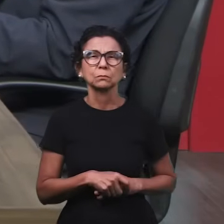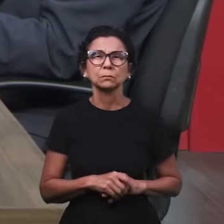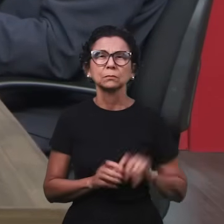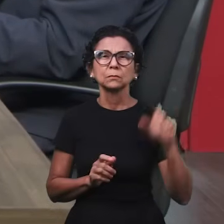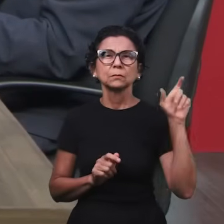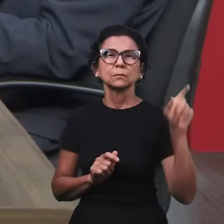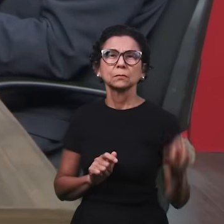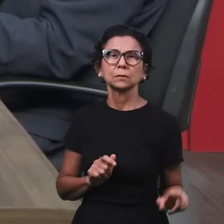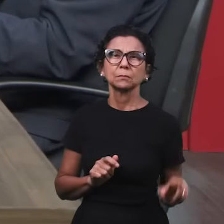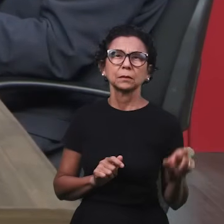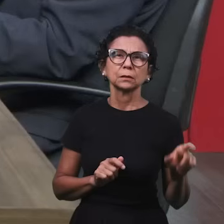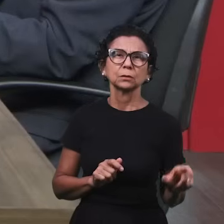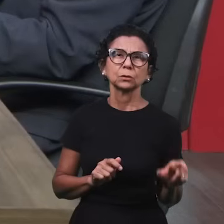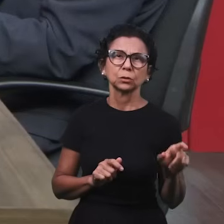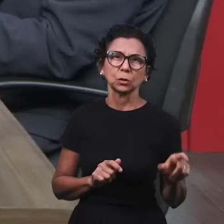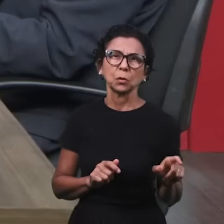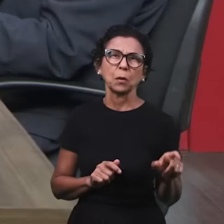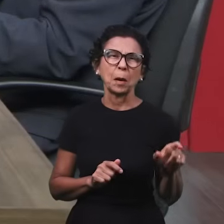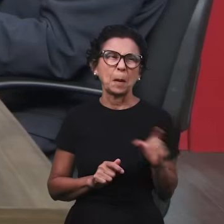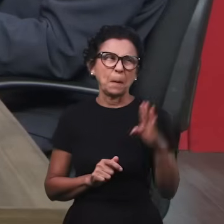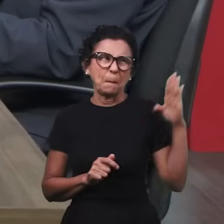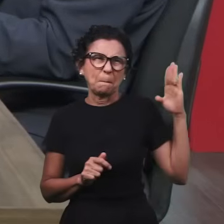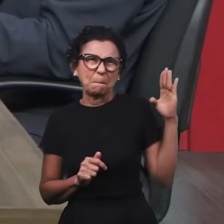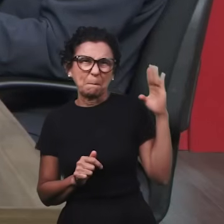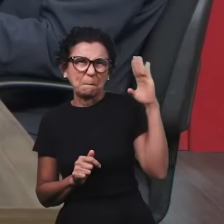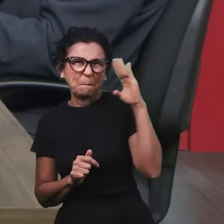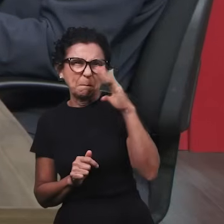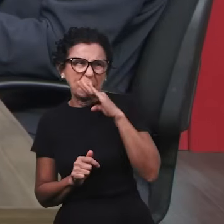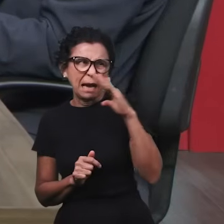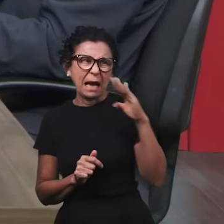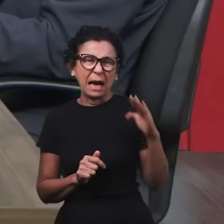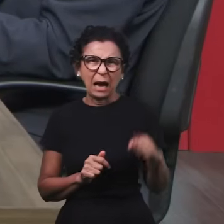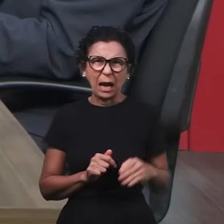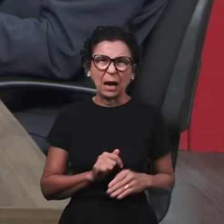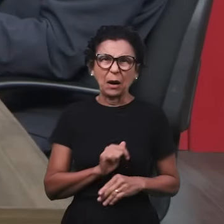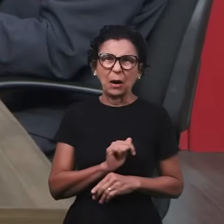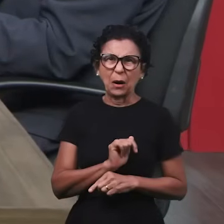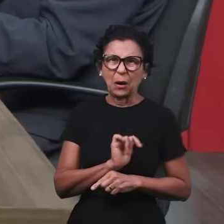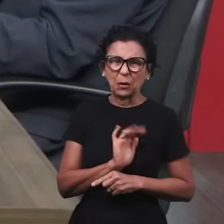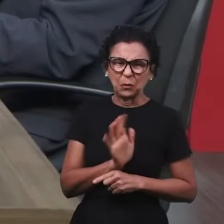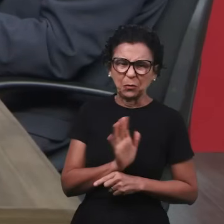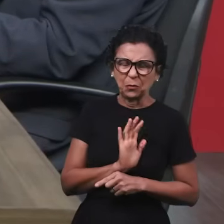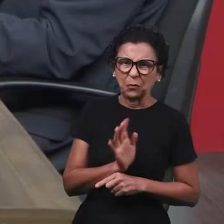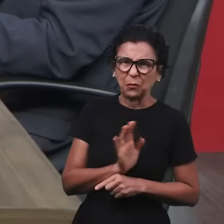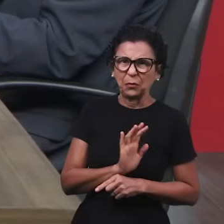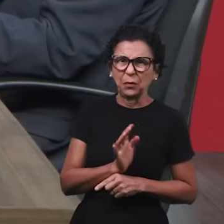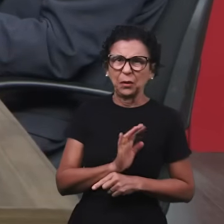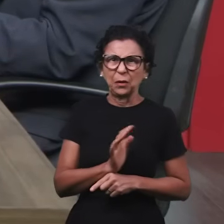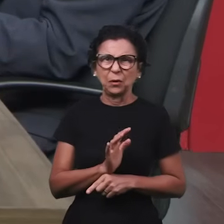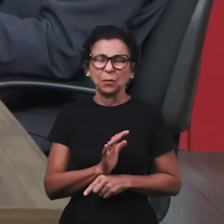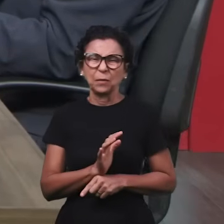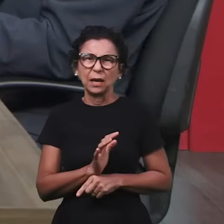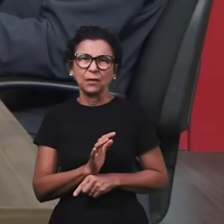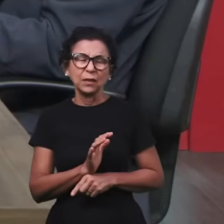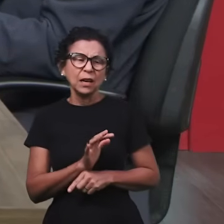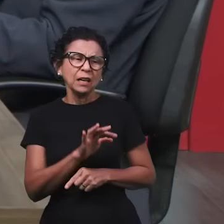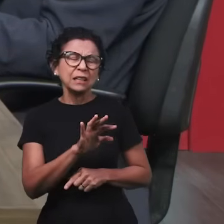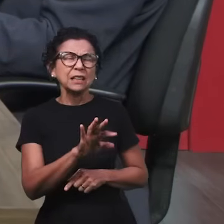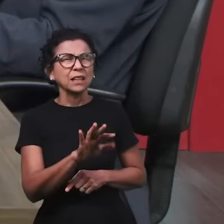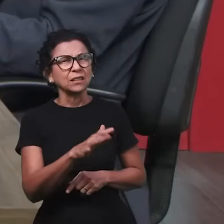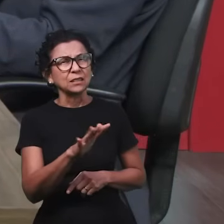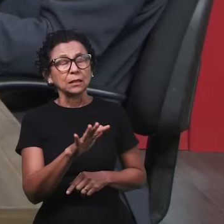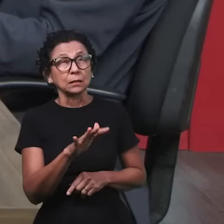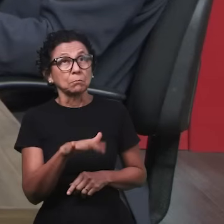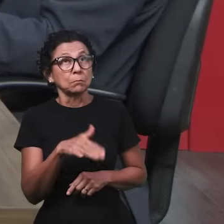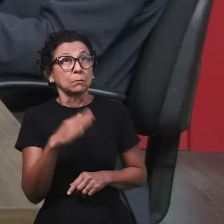era tipicamente um vilão e agora tenta justificar a situação daquele vilão, falando assim, não, ele não é tão mal assim, ele tem um